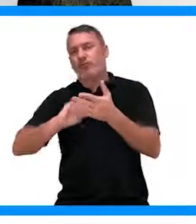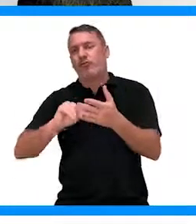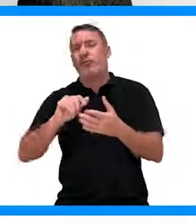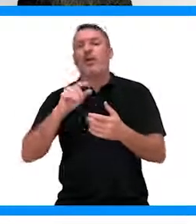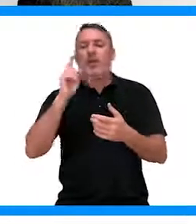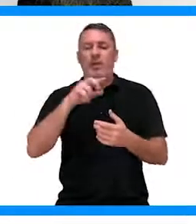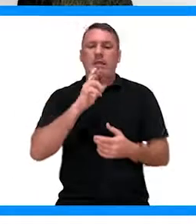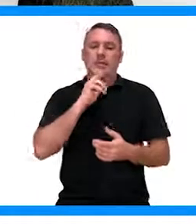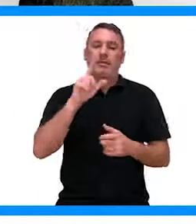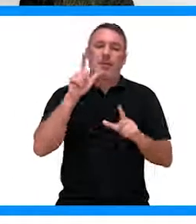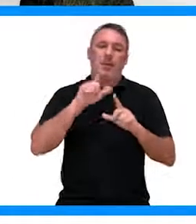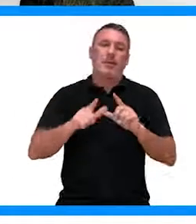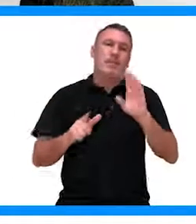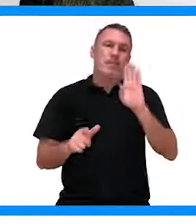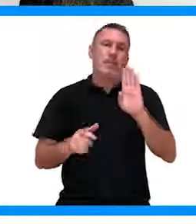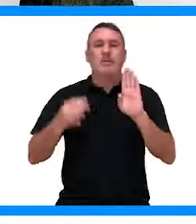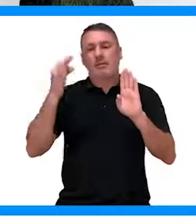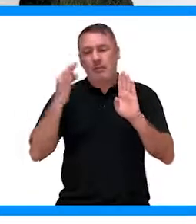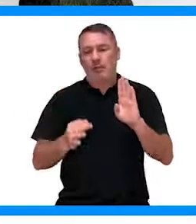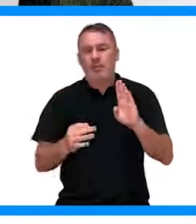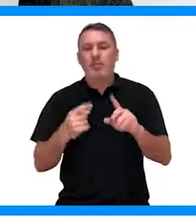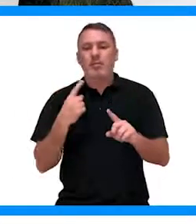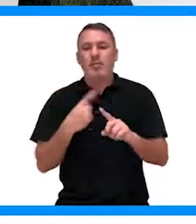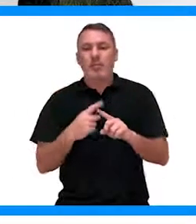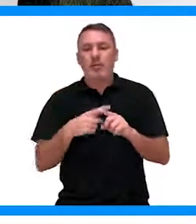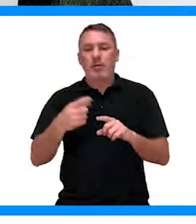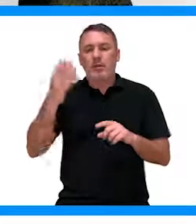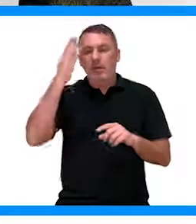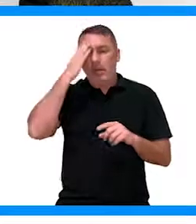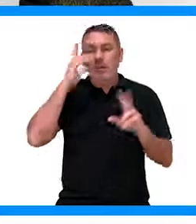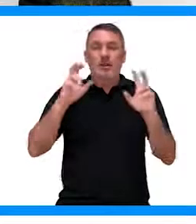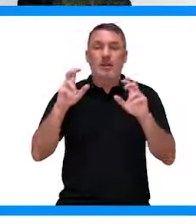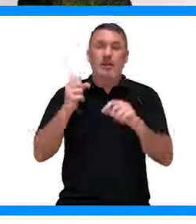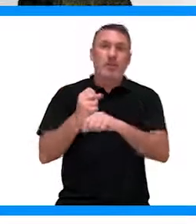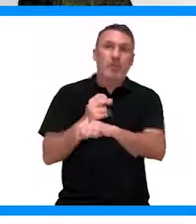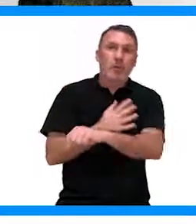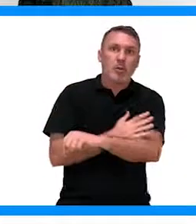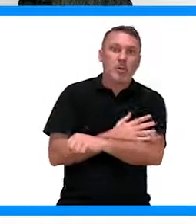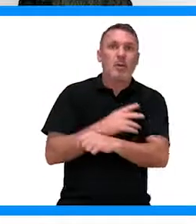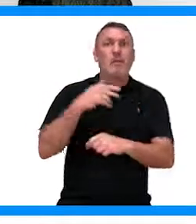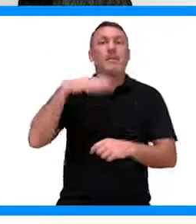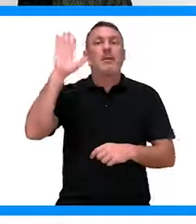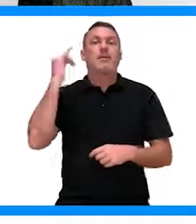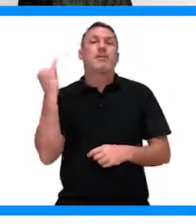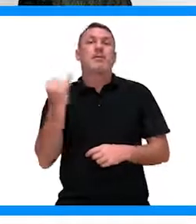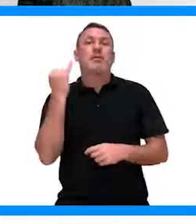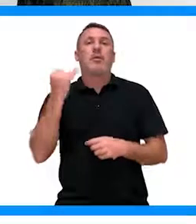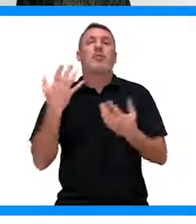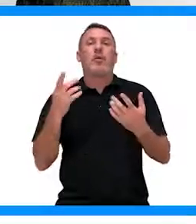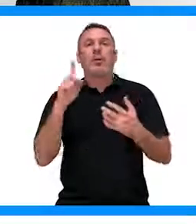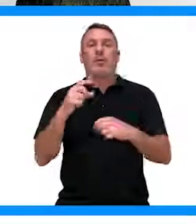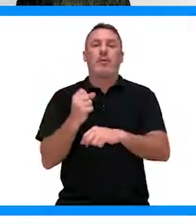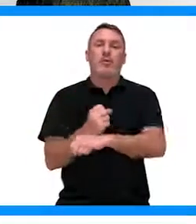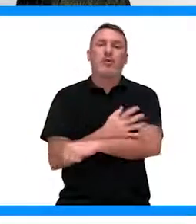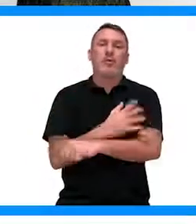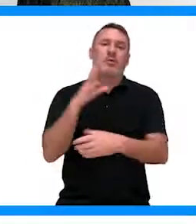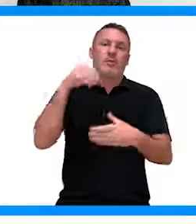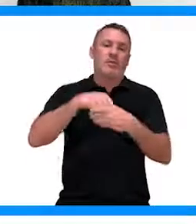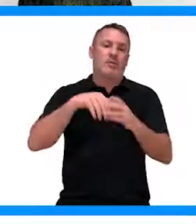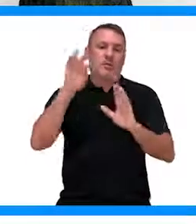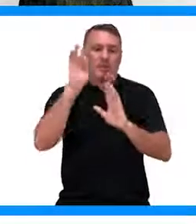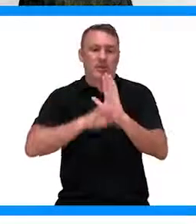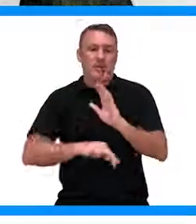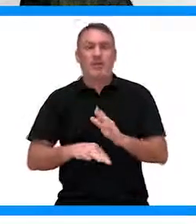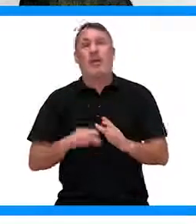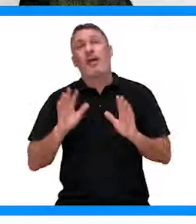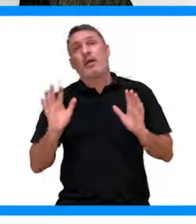as questões e a B é a correta. Por quê? Quando a gente fala em questão emotiva, o que é mais importante é a emoção